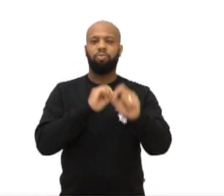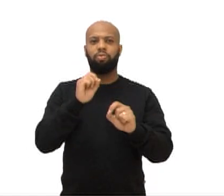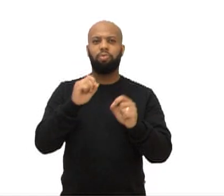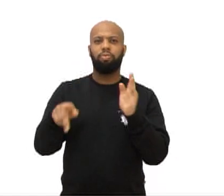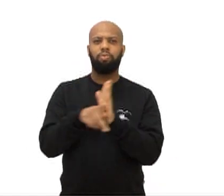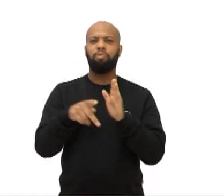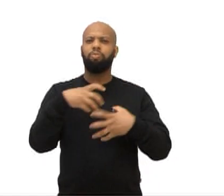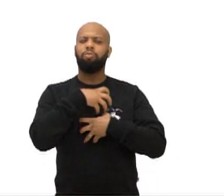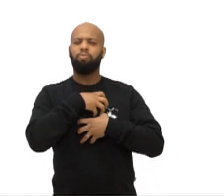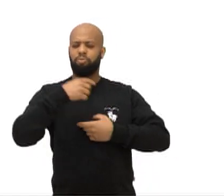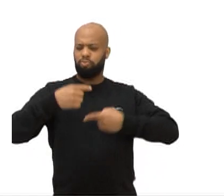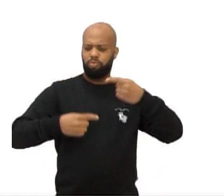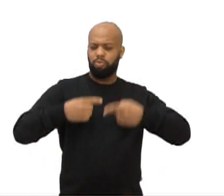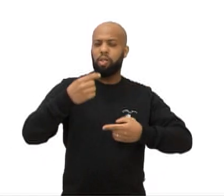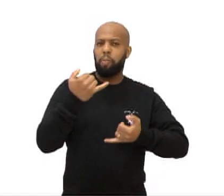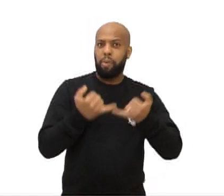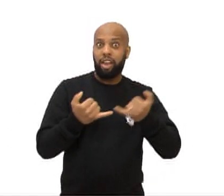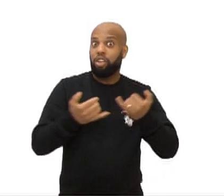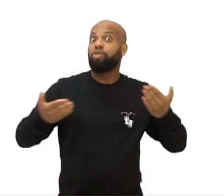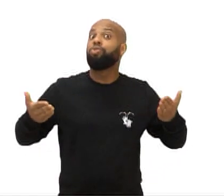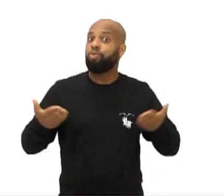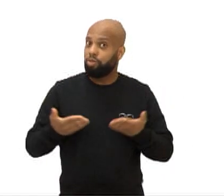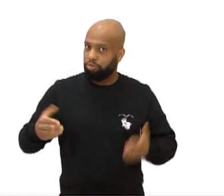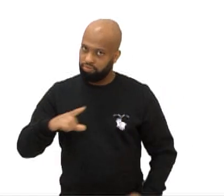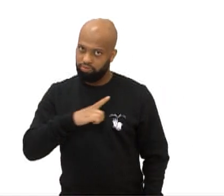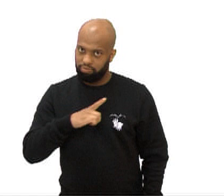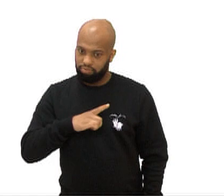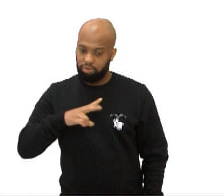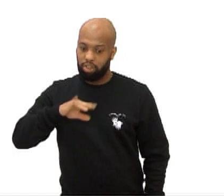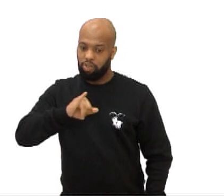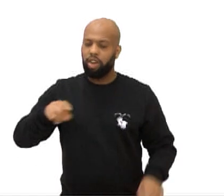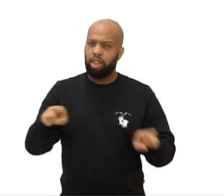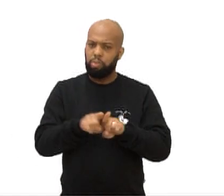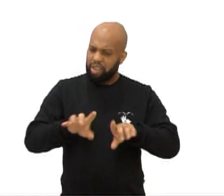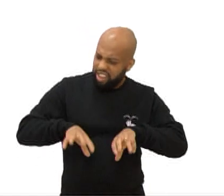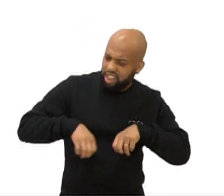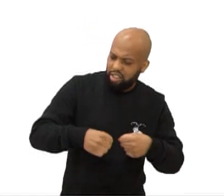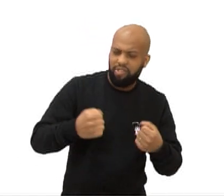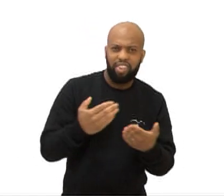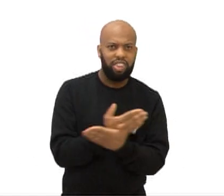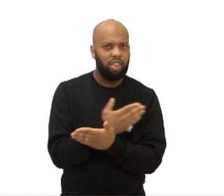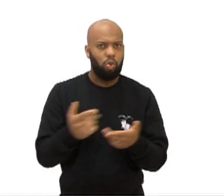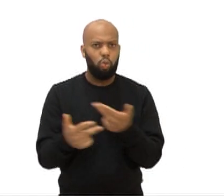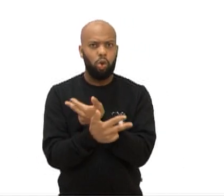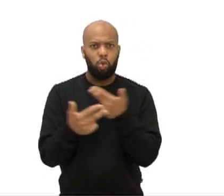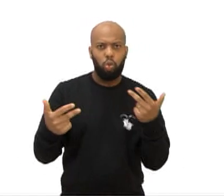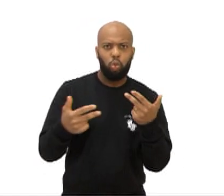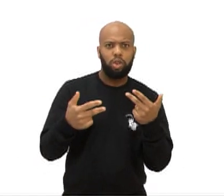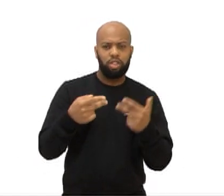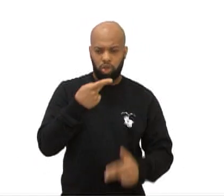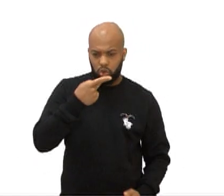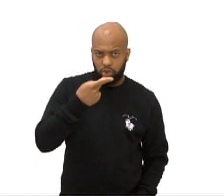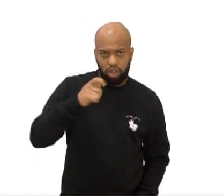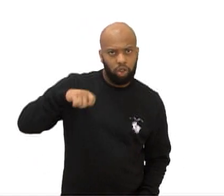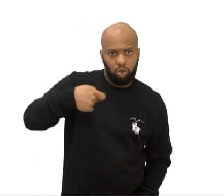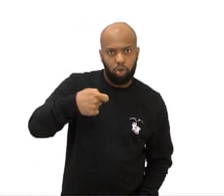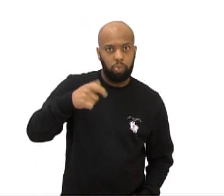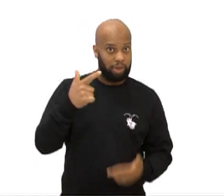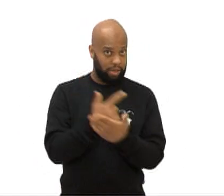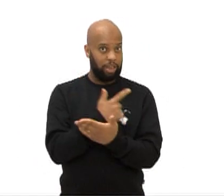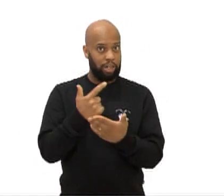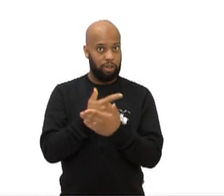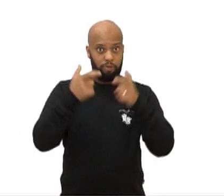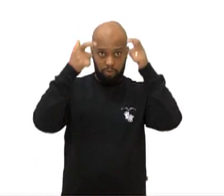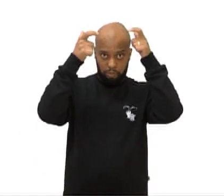mais próxima dos nossos ideais atuais e ele vai defender ideias muito diferentes do livro O Príncipe. Então, os